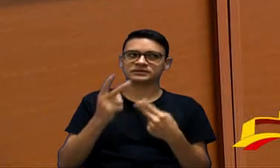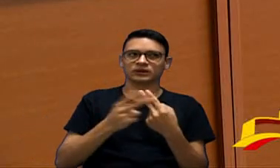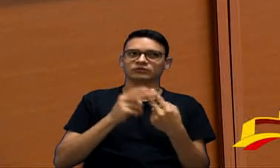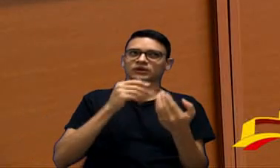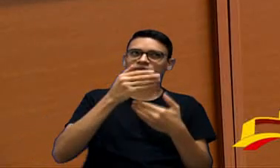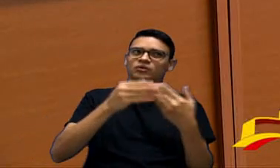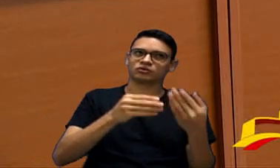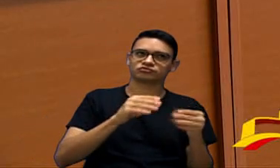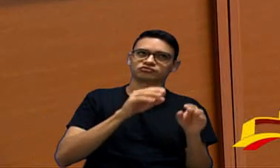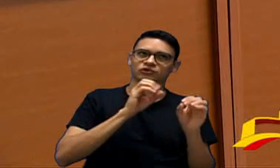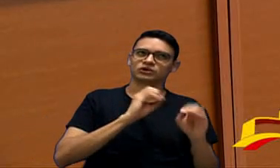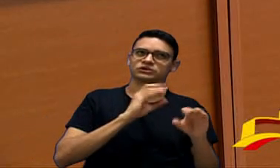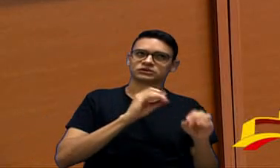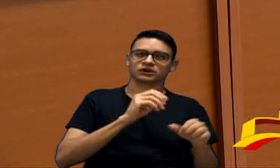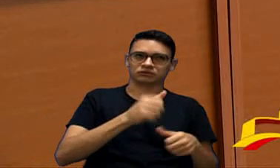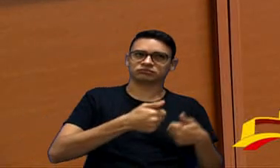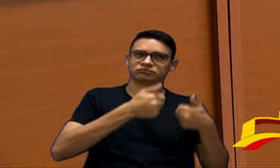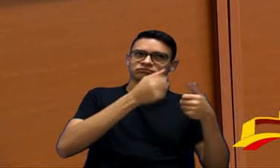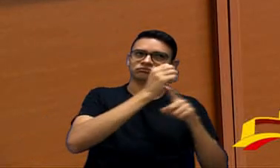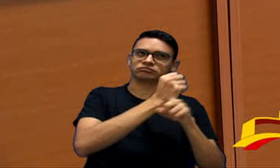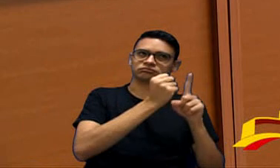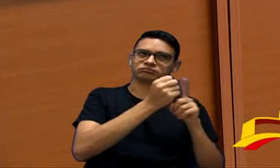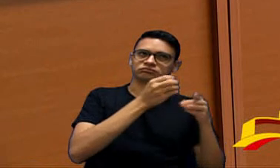Vereador Vinícius.